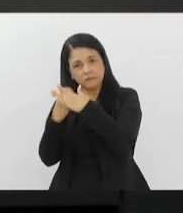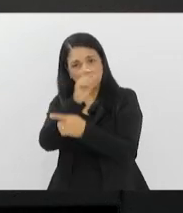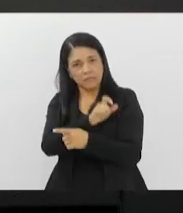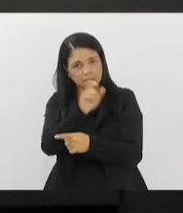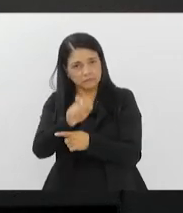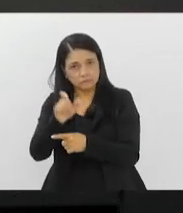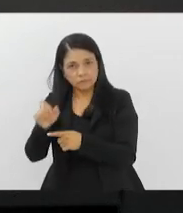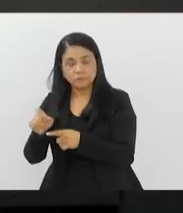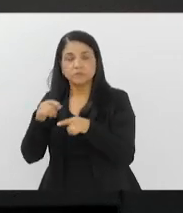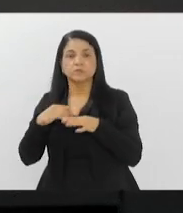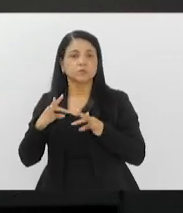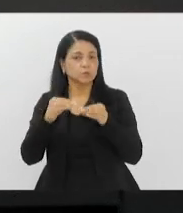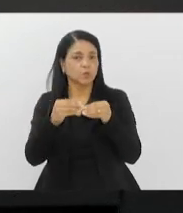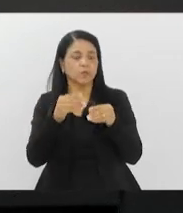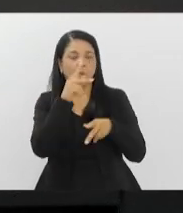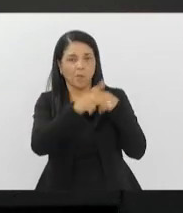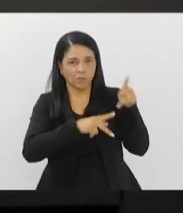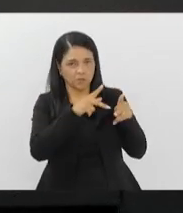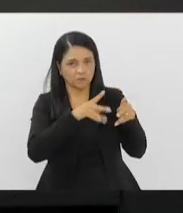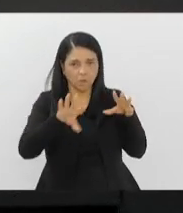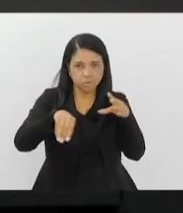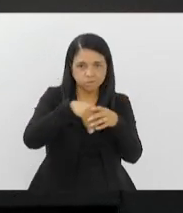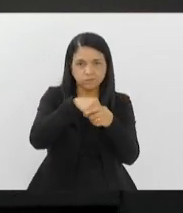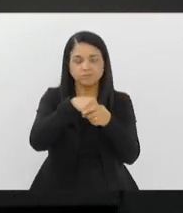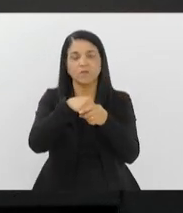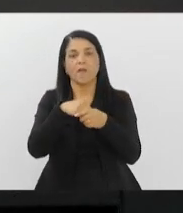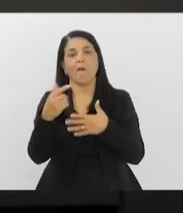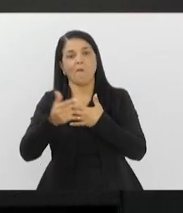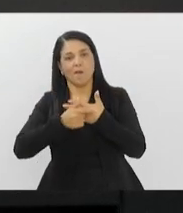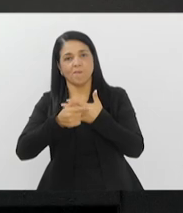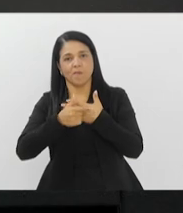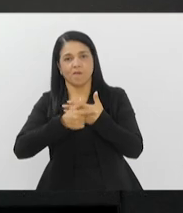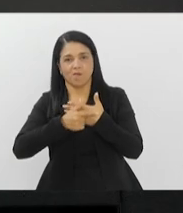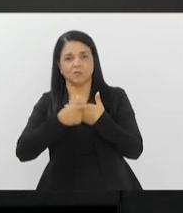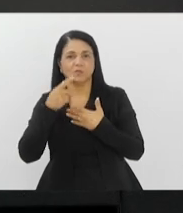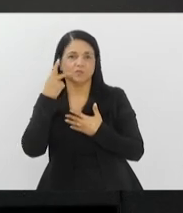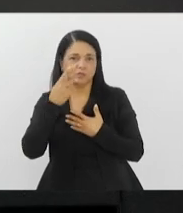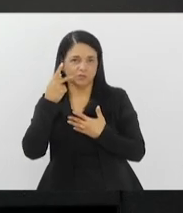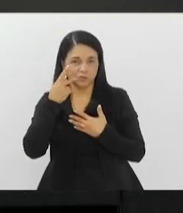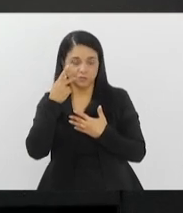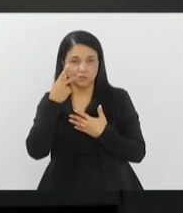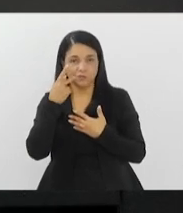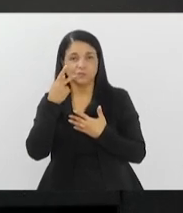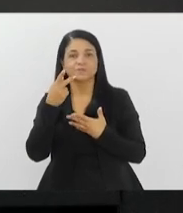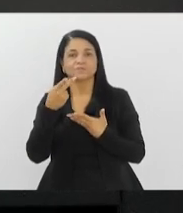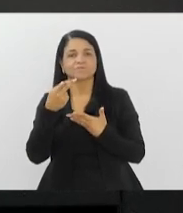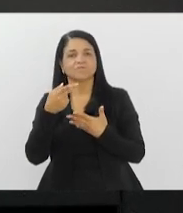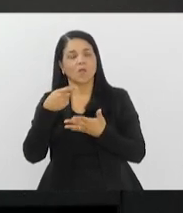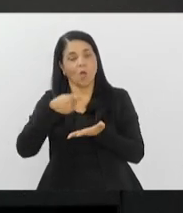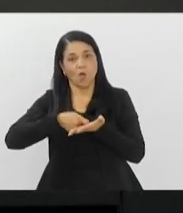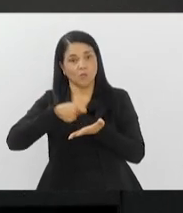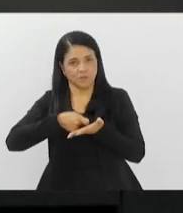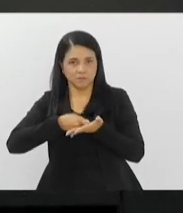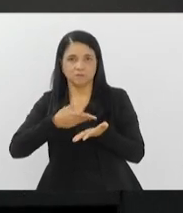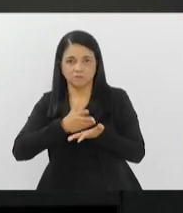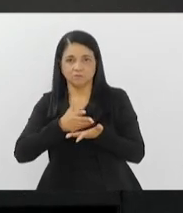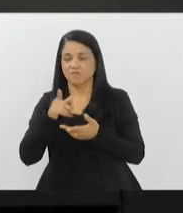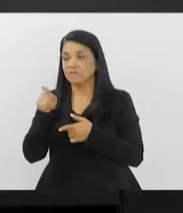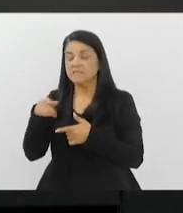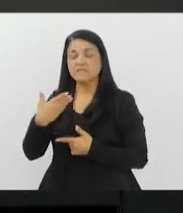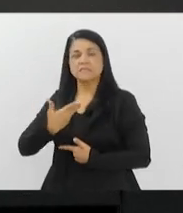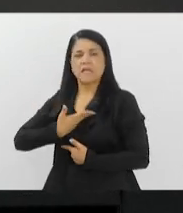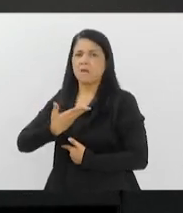isso inclui toda a população, né? Então é o nosso papel. A gente faz, é mais do que a nossa obrigação, mas você já virou um